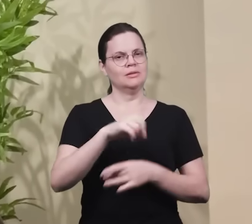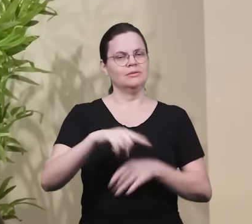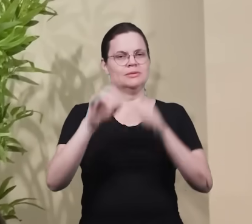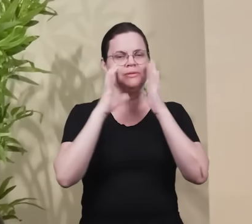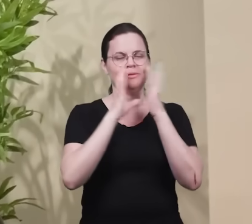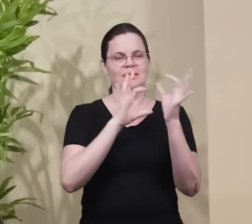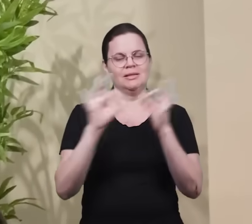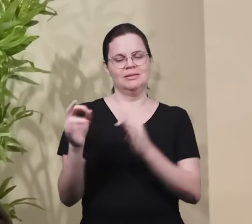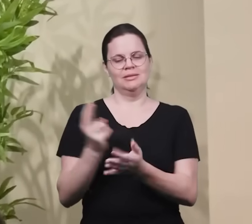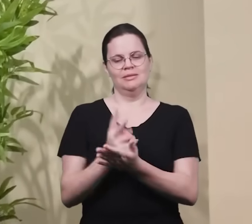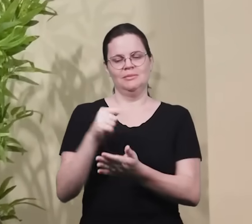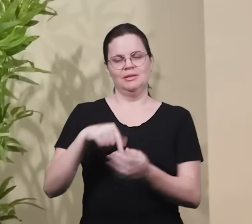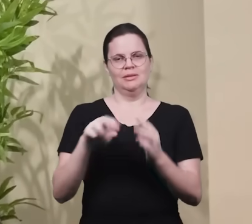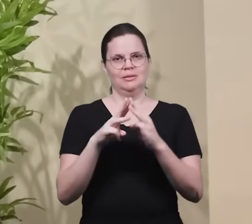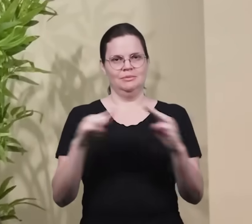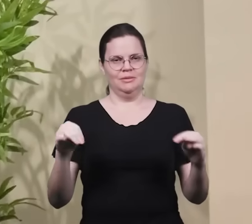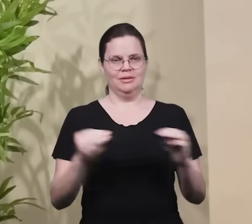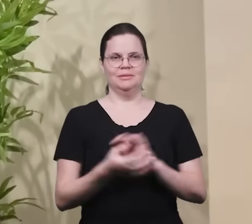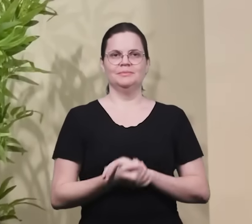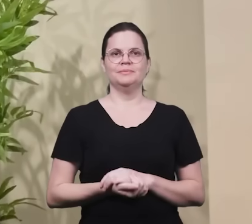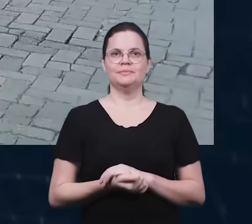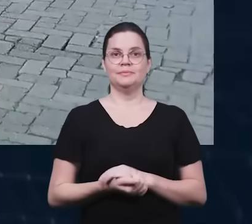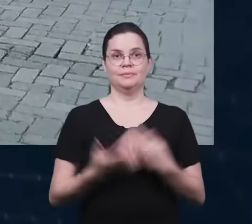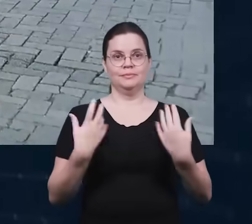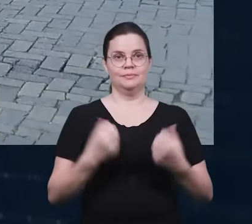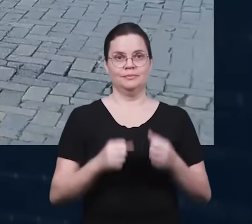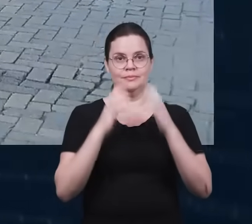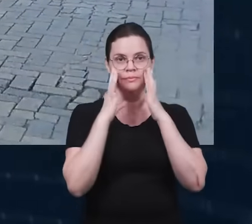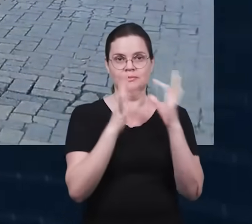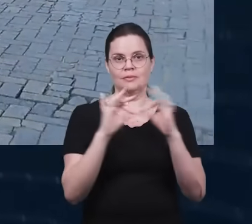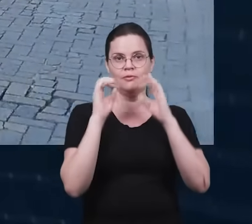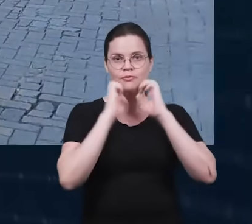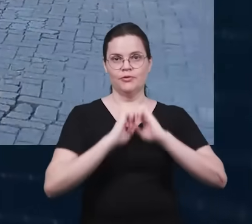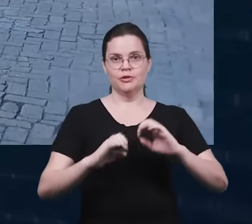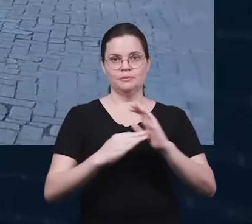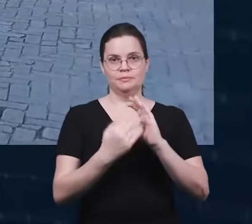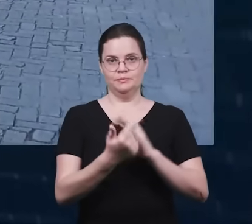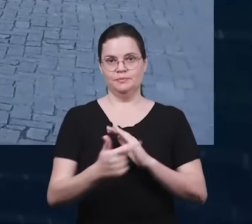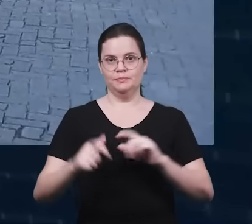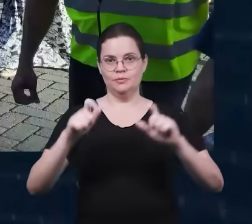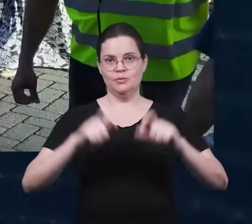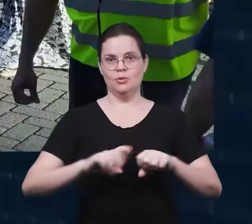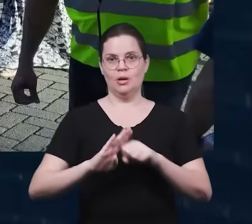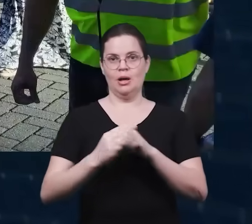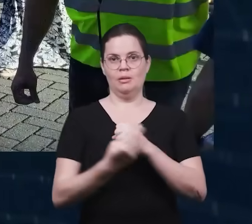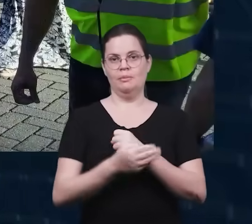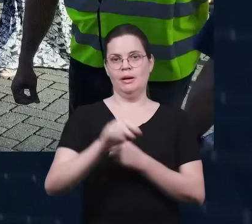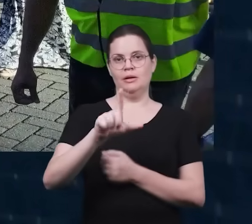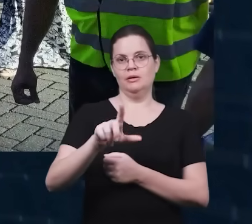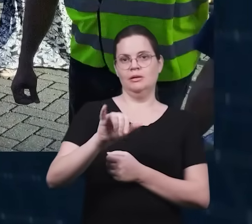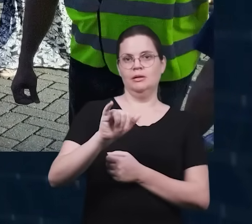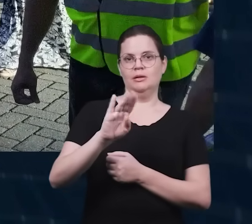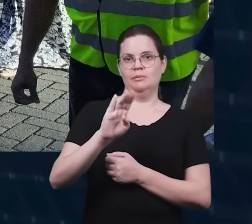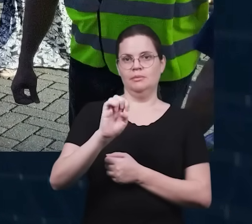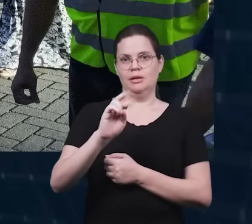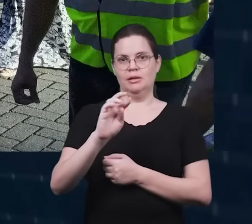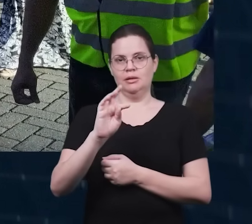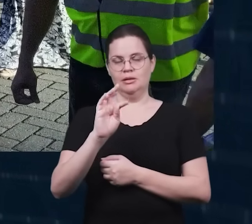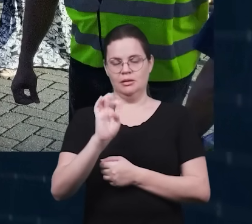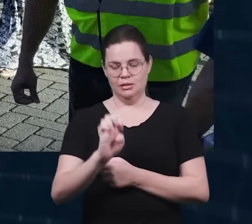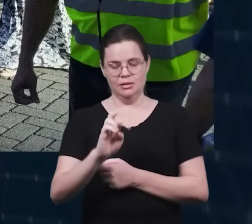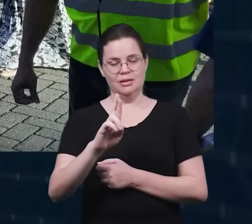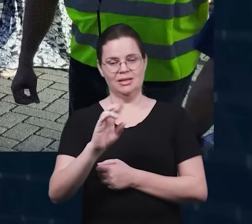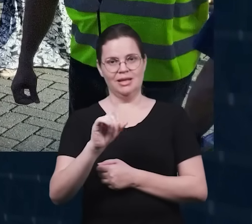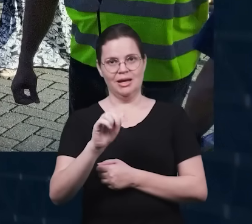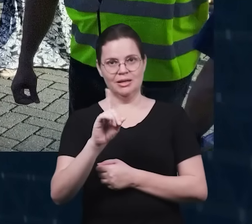aqui semanalmente no Mana News. Vamos ver. O Evangelho Sem Fronteiras atuou no bairro Liberdade, em Resende, com força